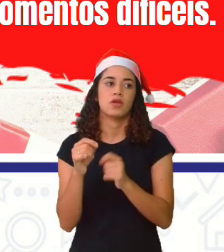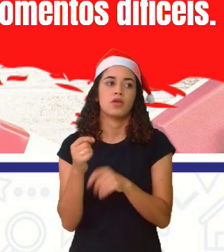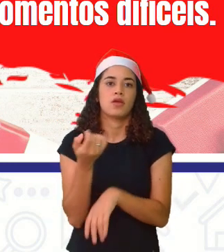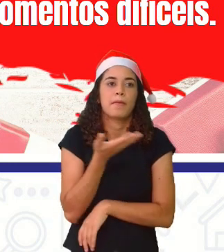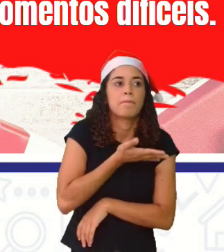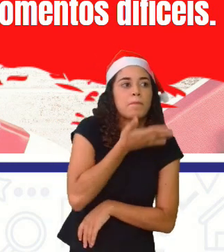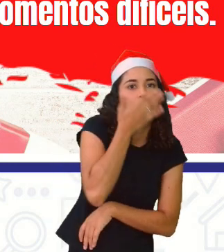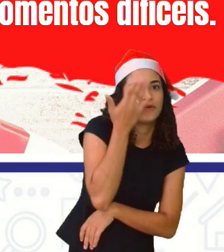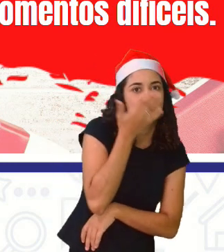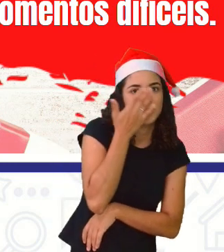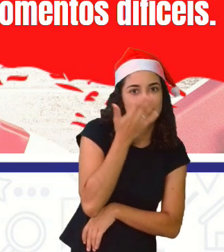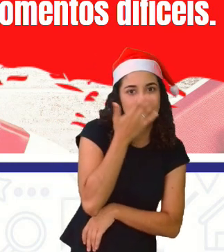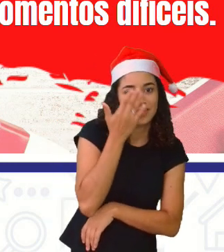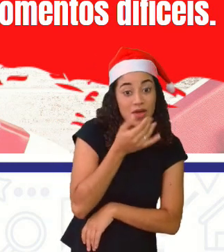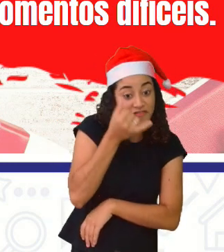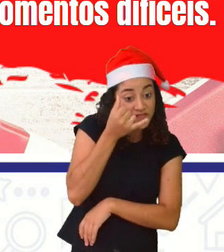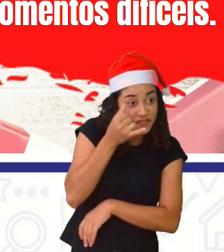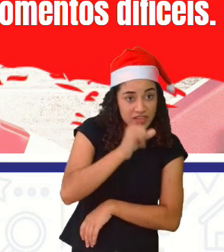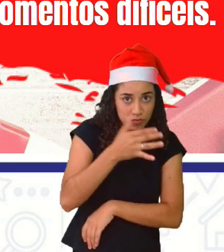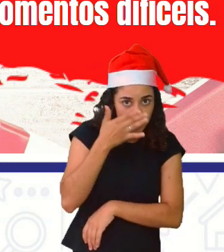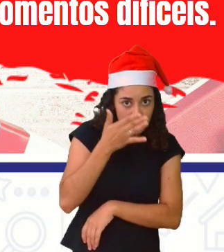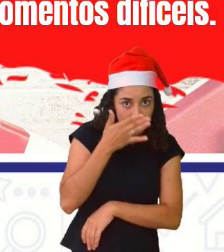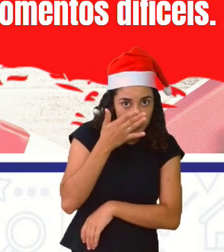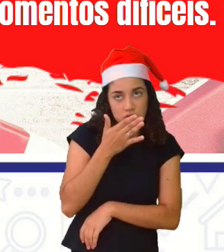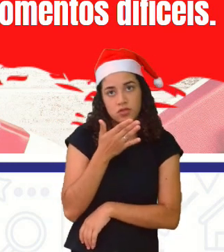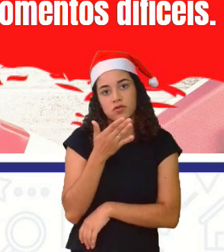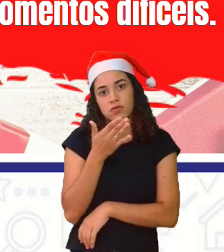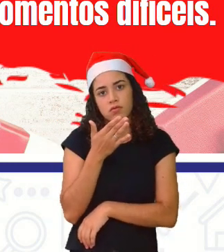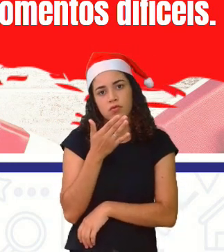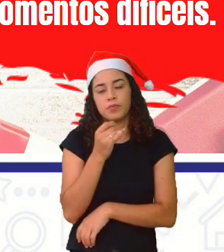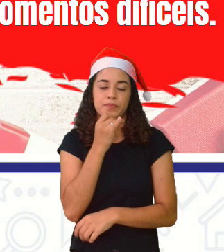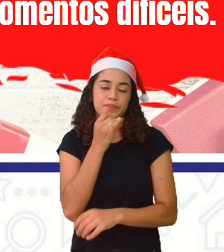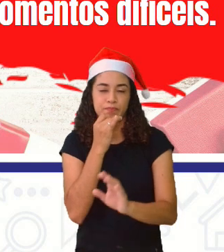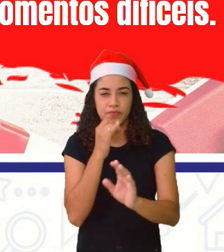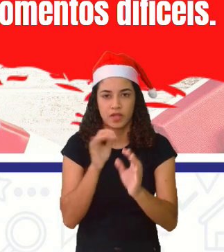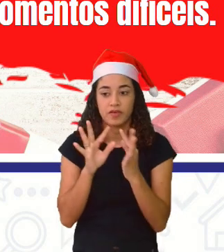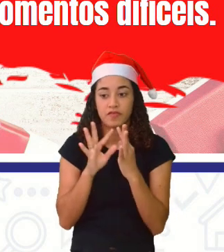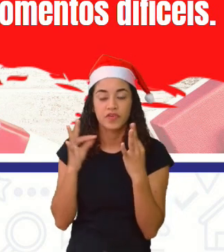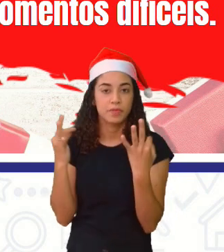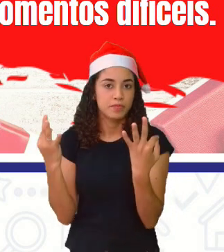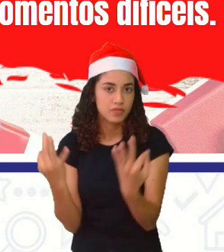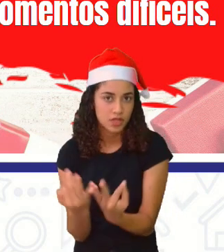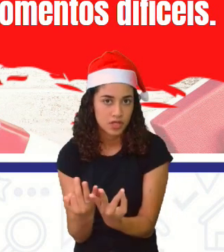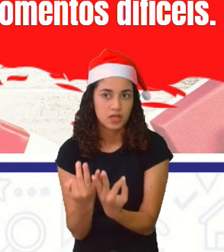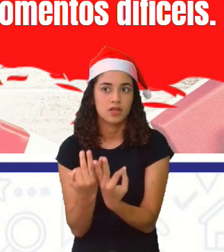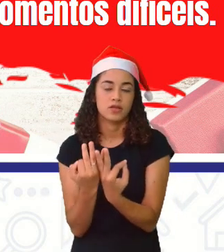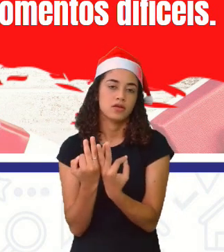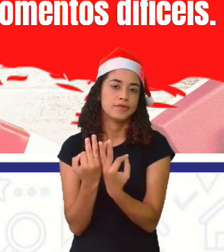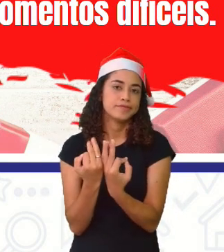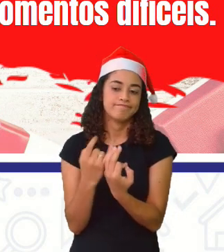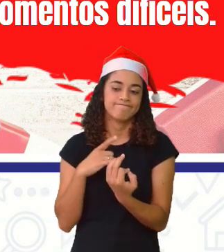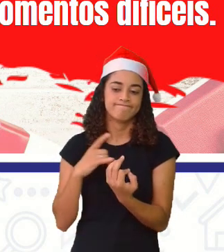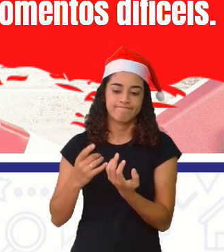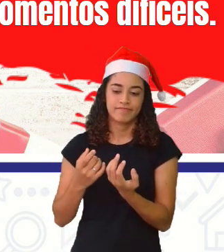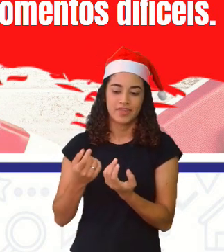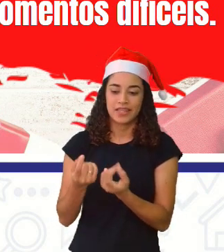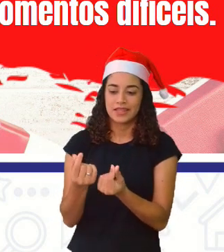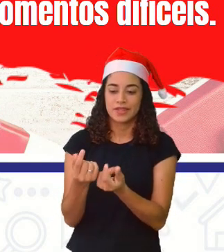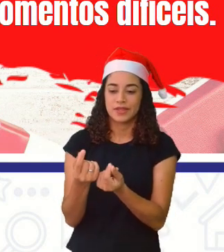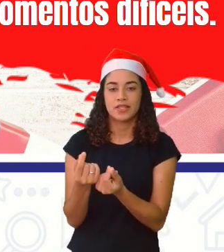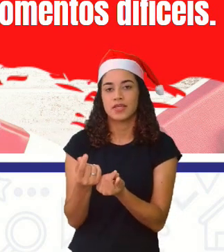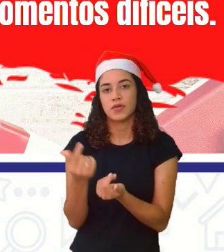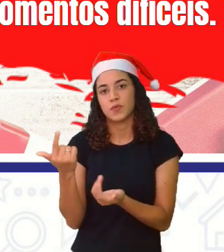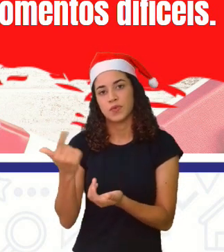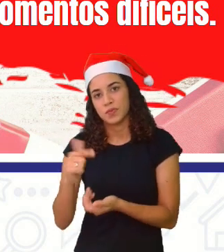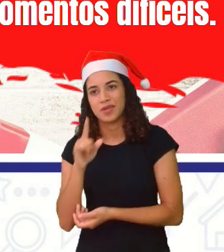prostituição. No seguinte sentido, quando você tinha uma família em muitas em uma situação de grande risco,